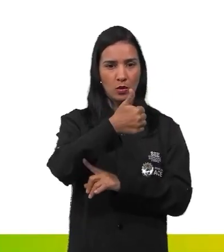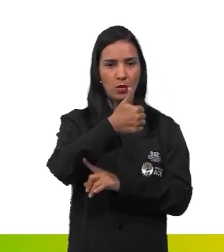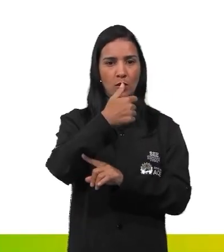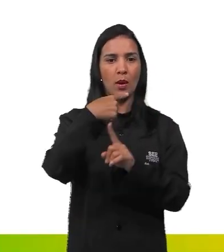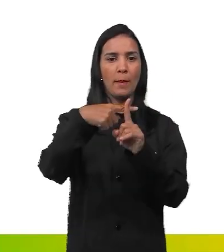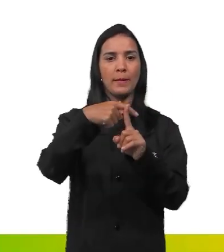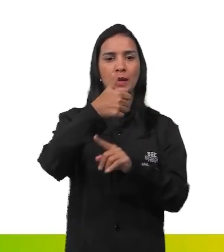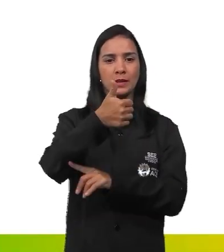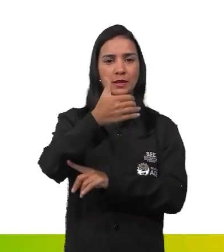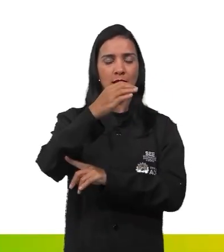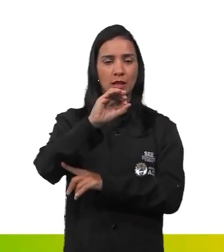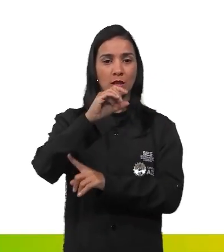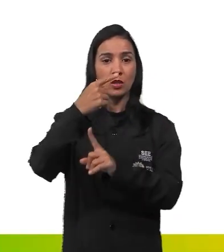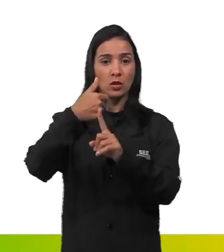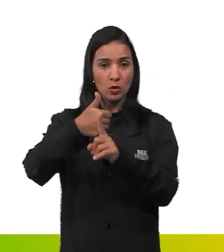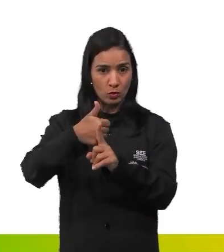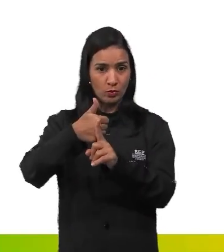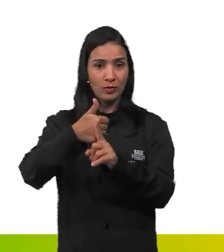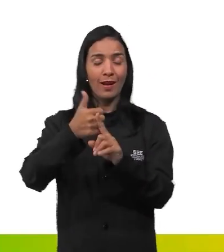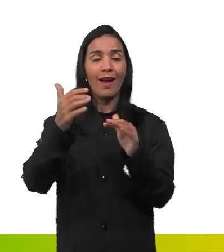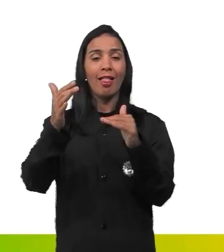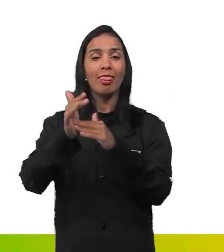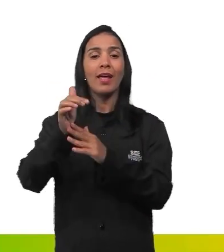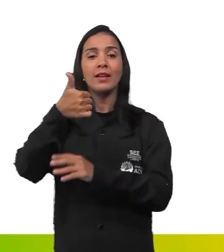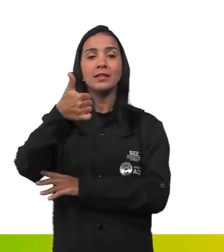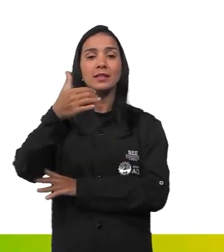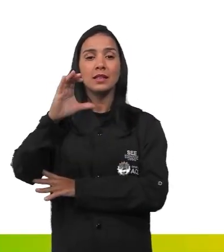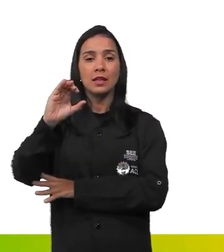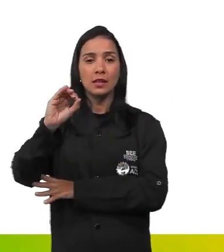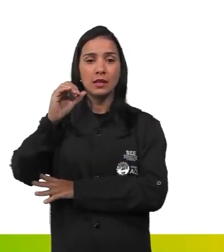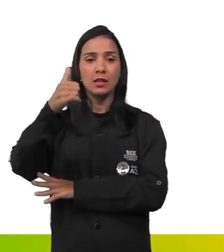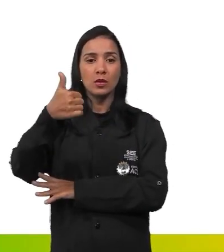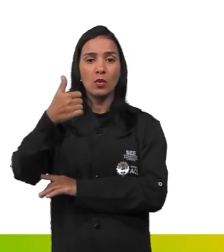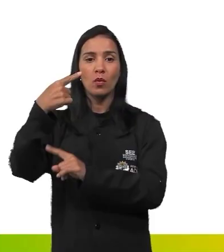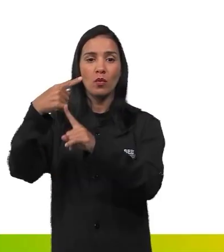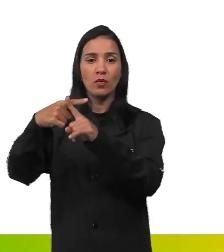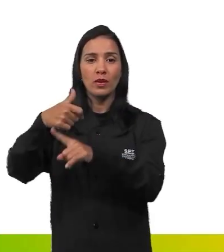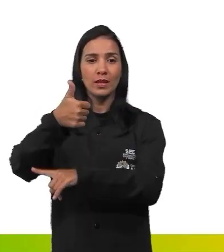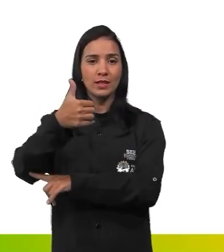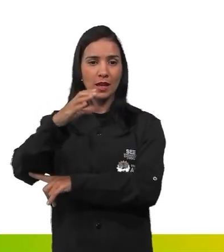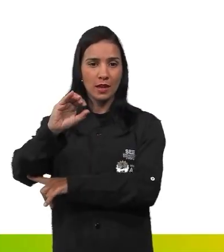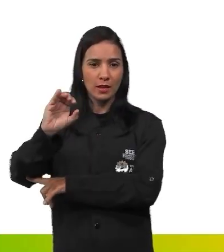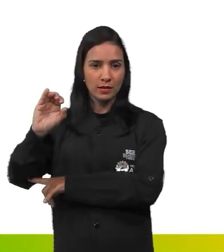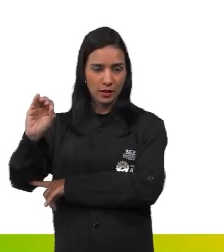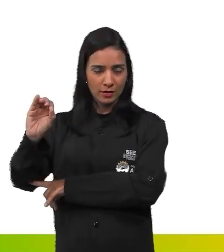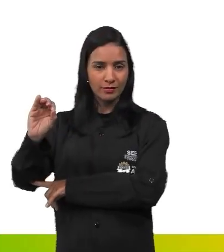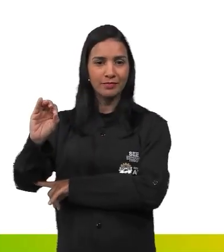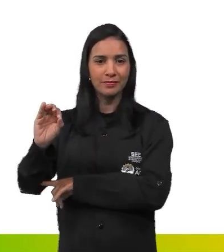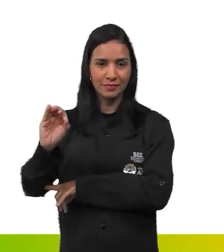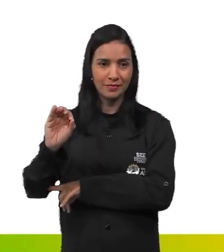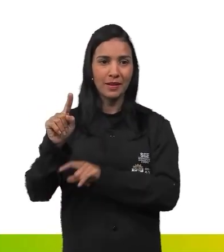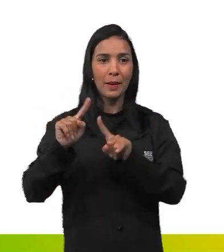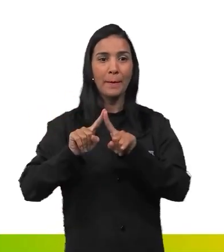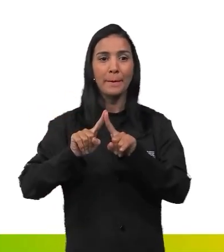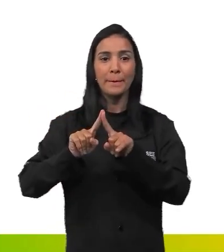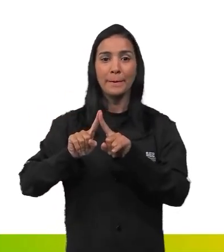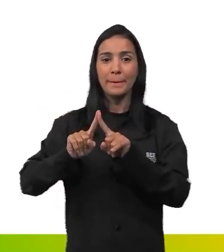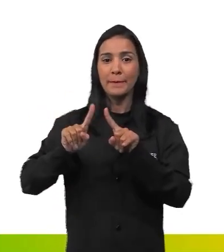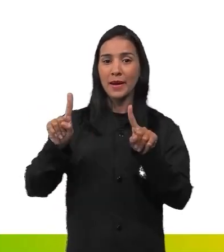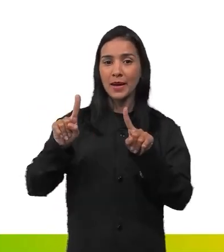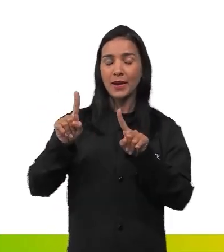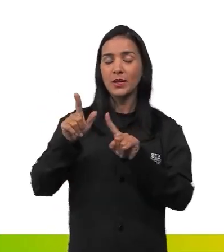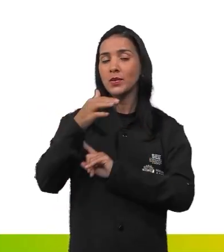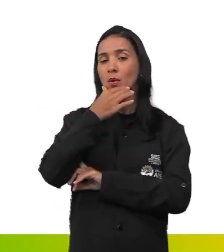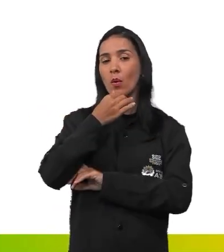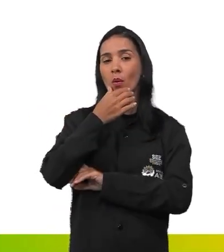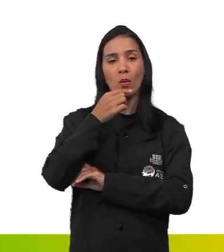Só que o Gauss somou cada número duas vezes. Por exemplo, ele somou o 1 duas vezes, o 2 duas vezes e